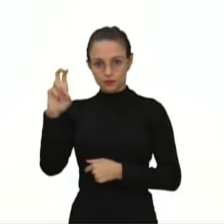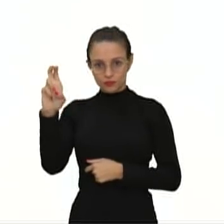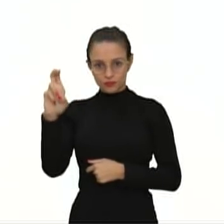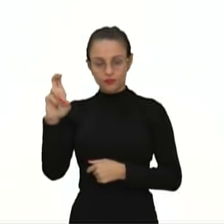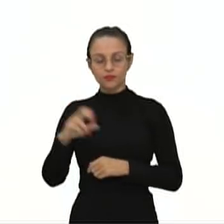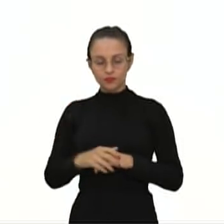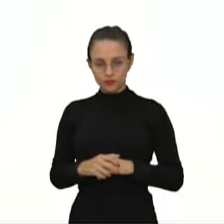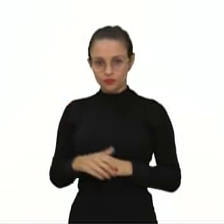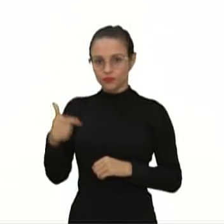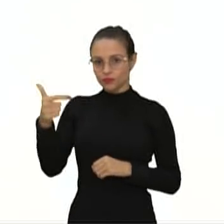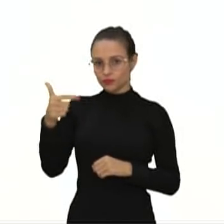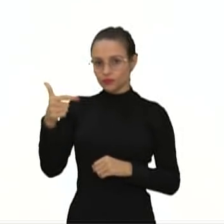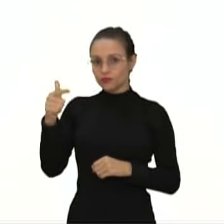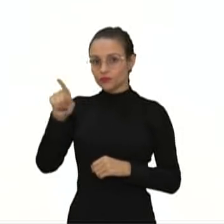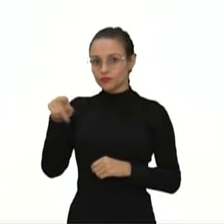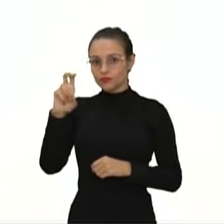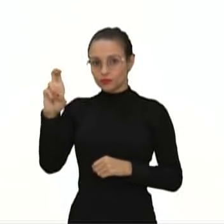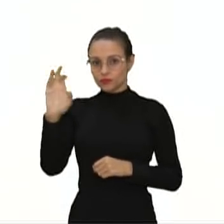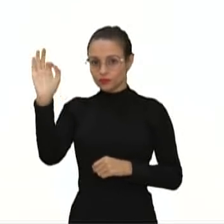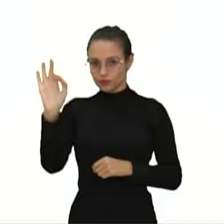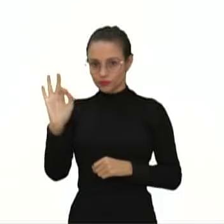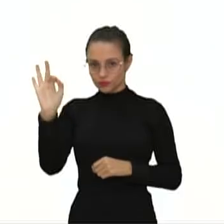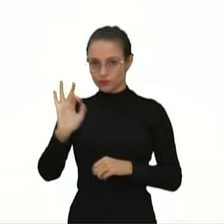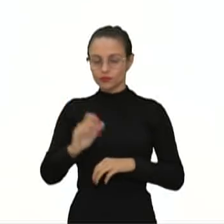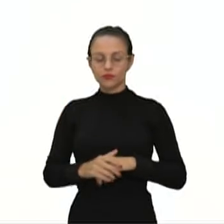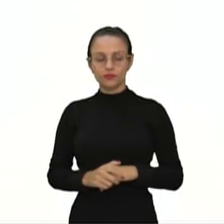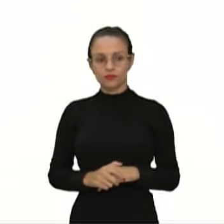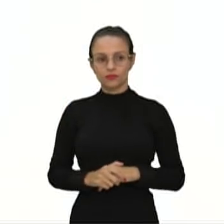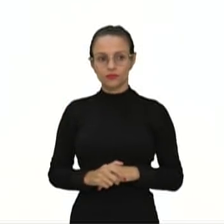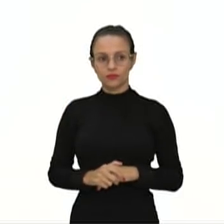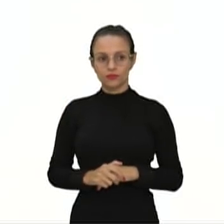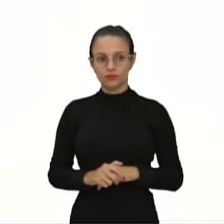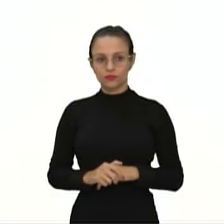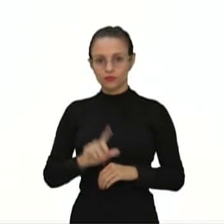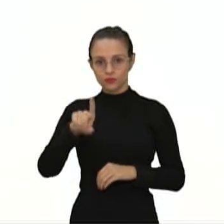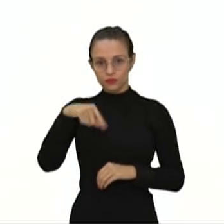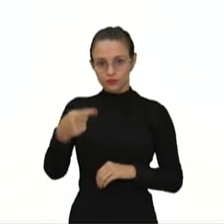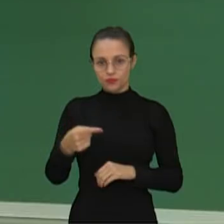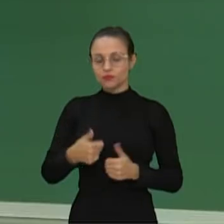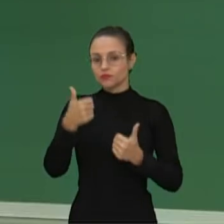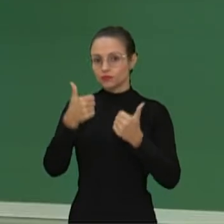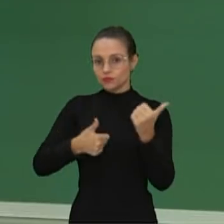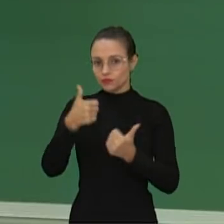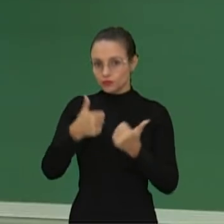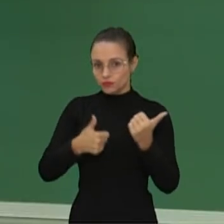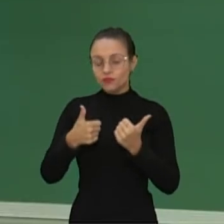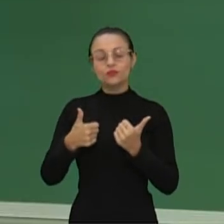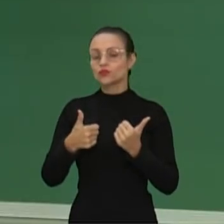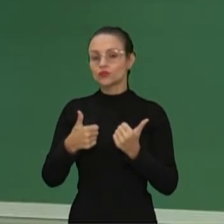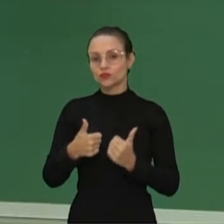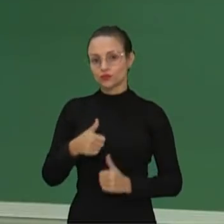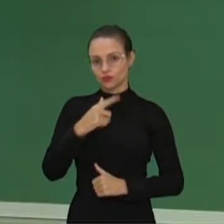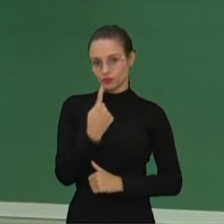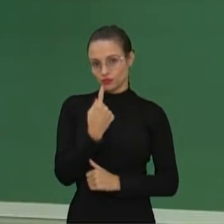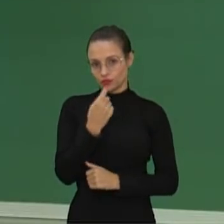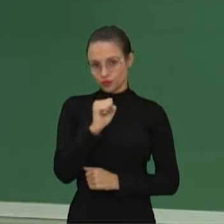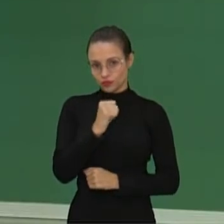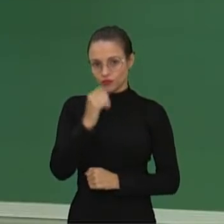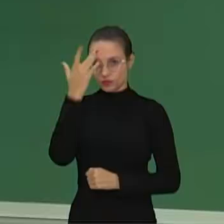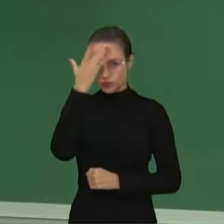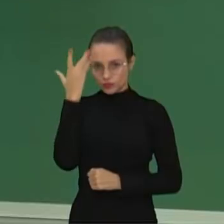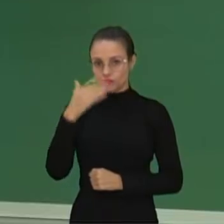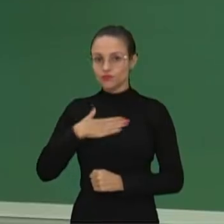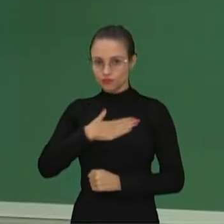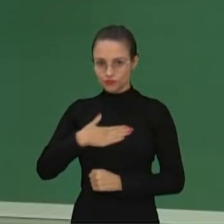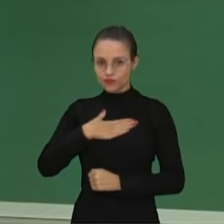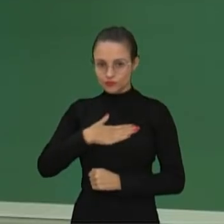tá? 22,5 o quê? Por cento. Vamos para o próximo? Futebol. Futebol são 18 pessoas que